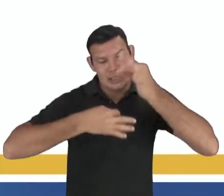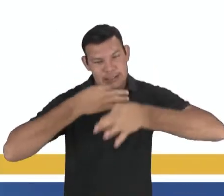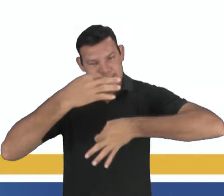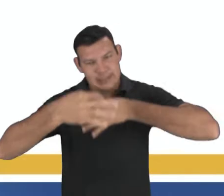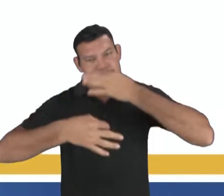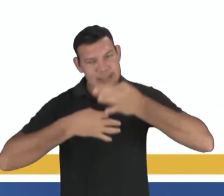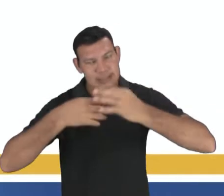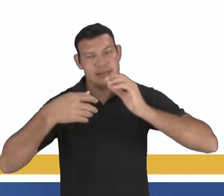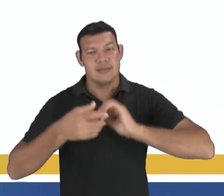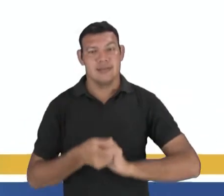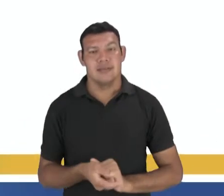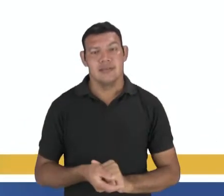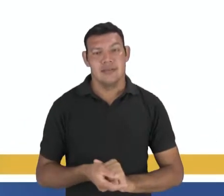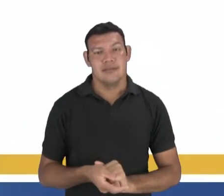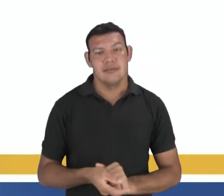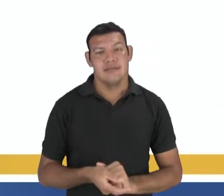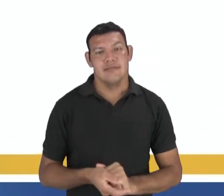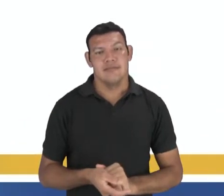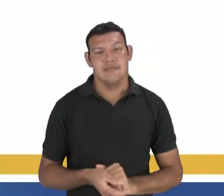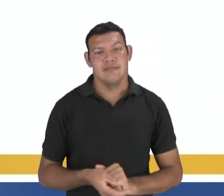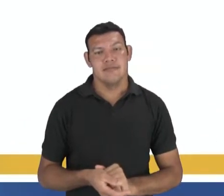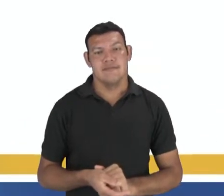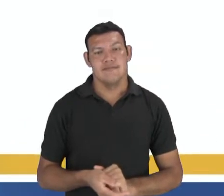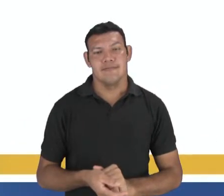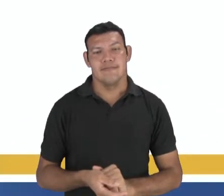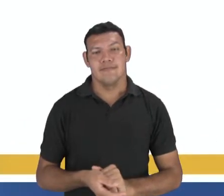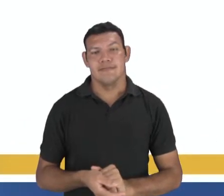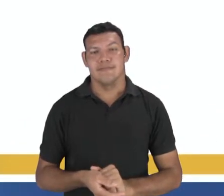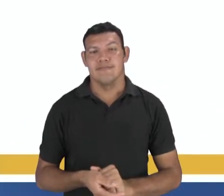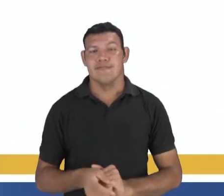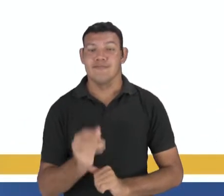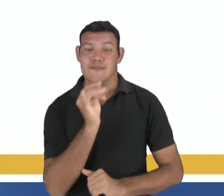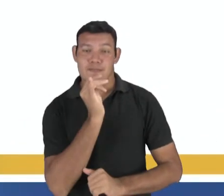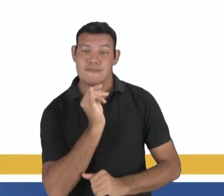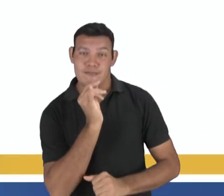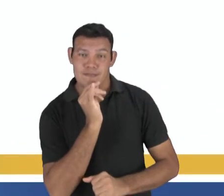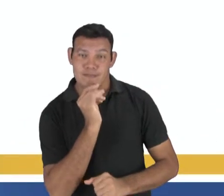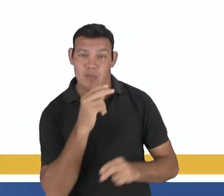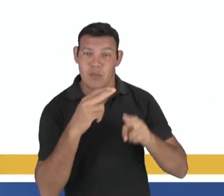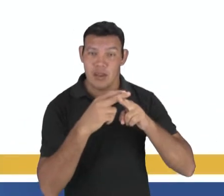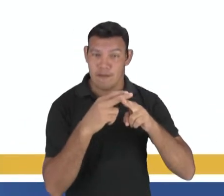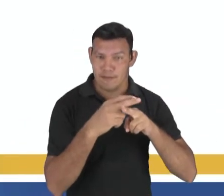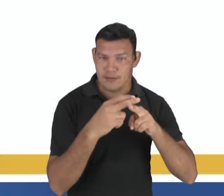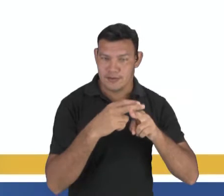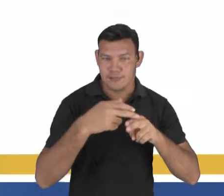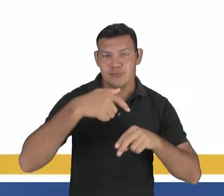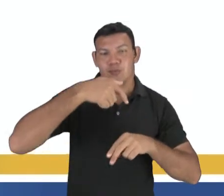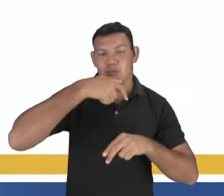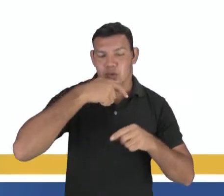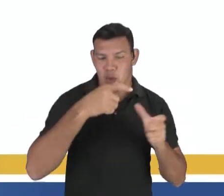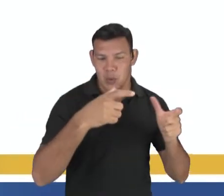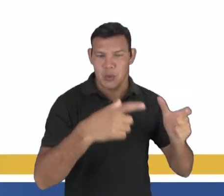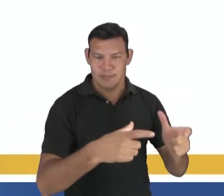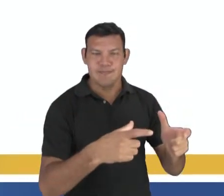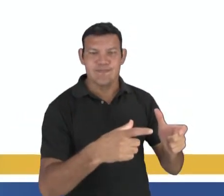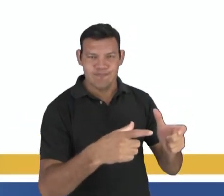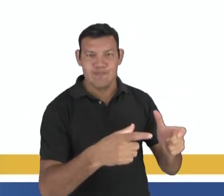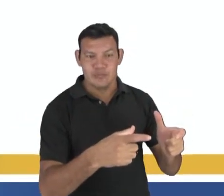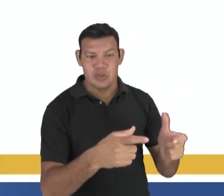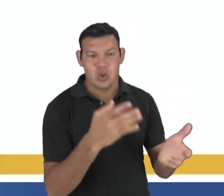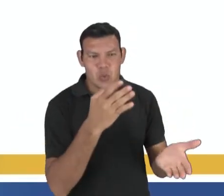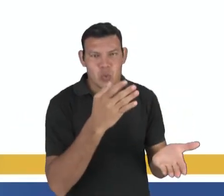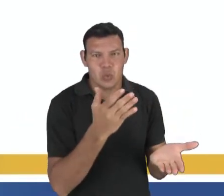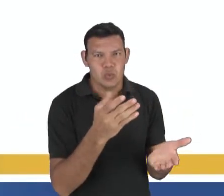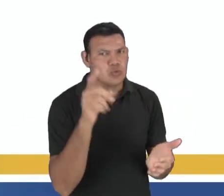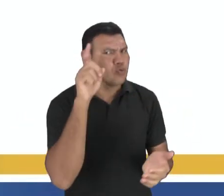crítico, tá? Como se diz, a faca e o queijo nas mãos para entender as consequências do nosso dia